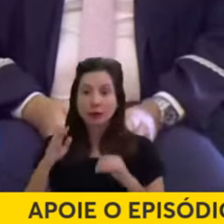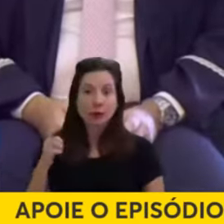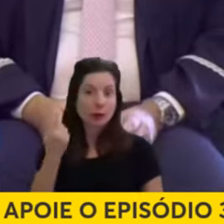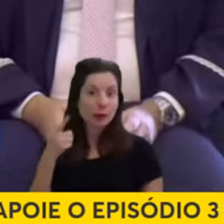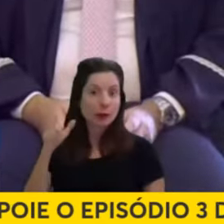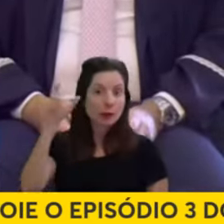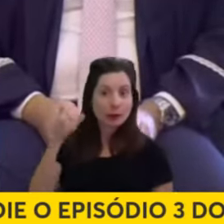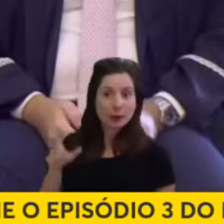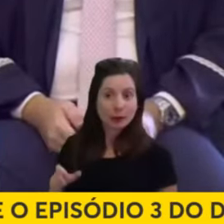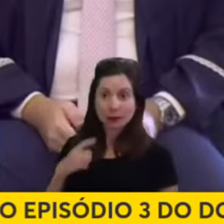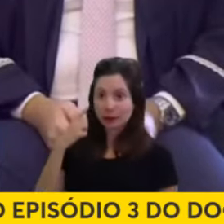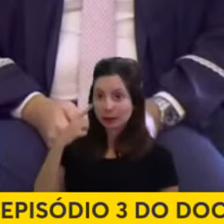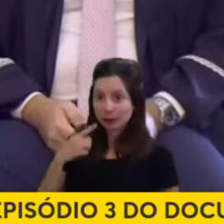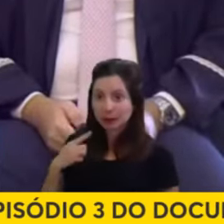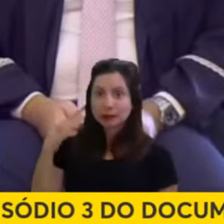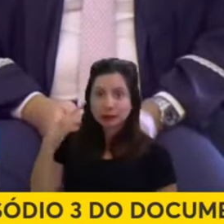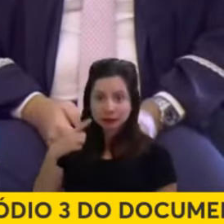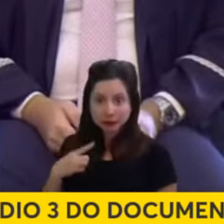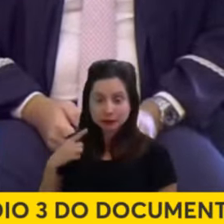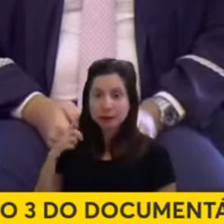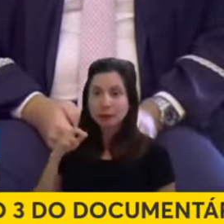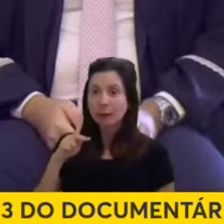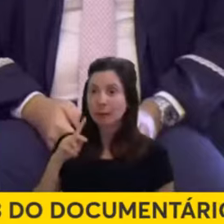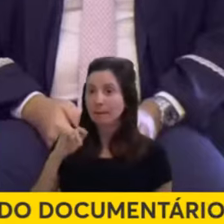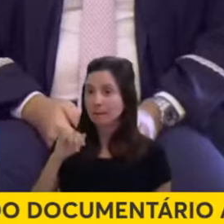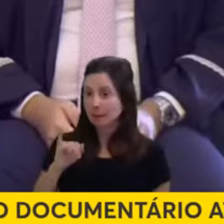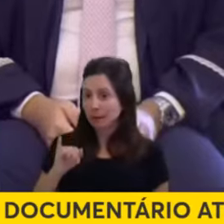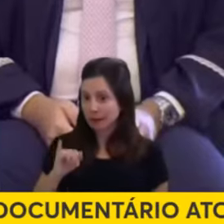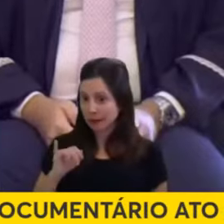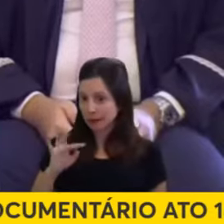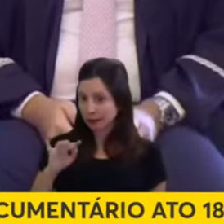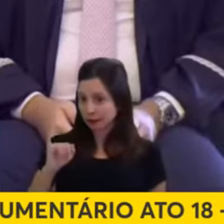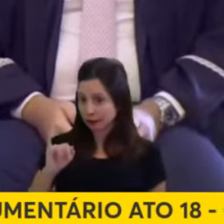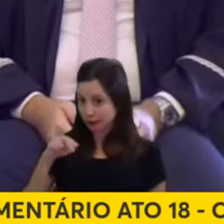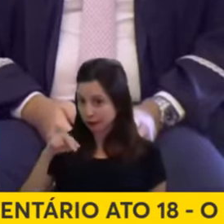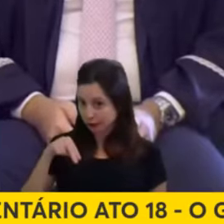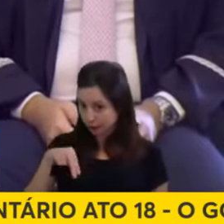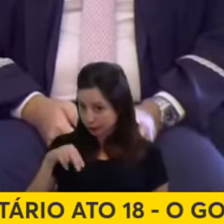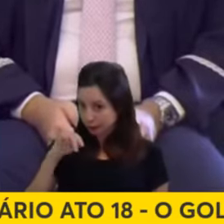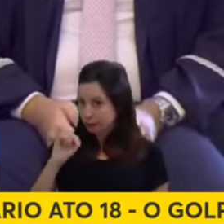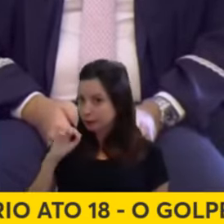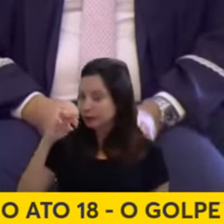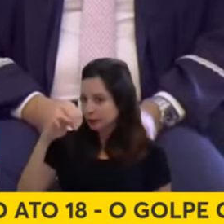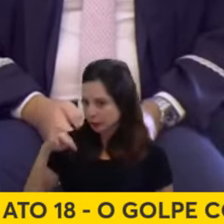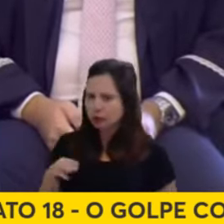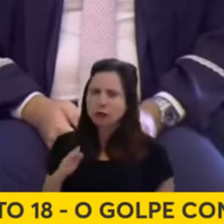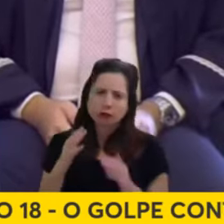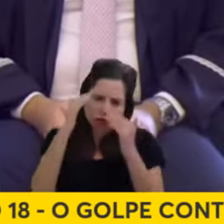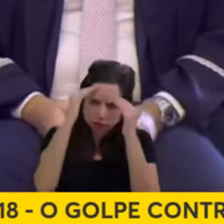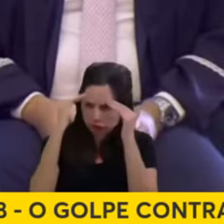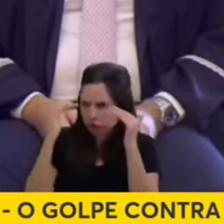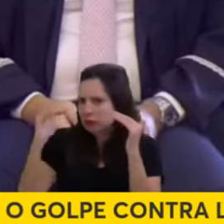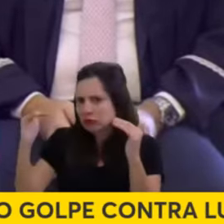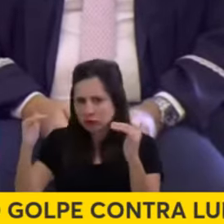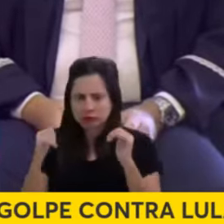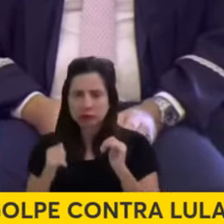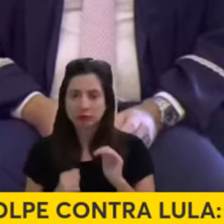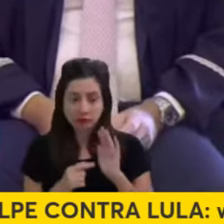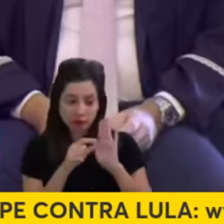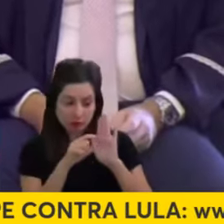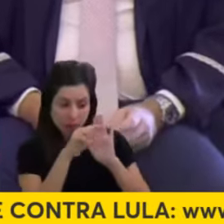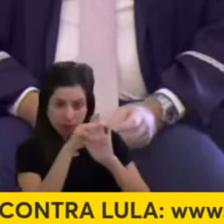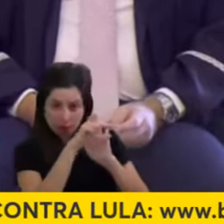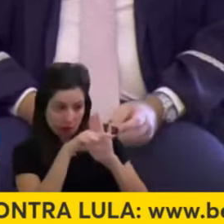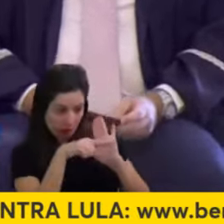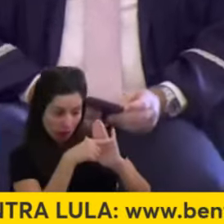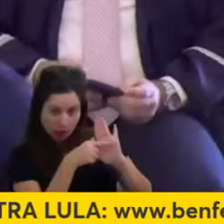pinin com todas as venas falou aqui do parágrafo sego do artigo 36 mas veja com todo respeito lá trata-se justamente do quê desses